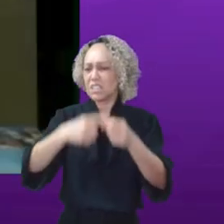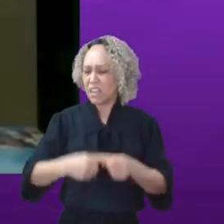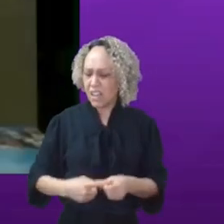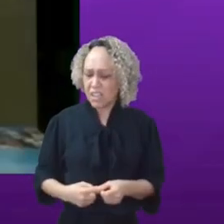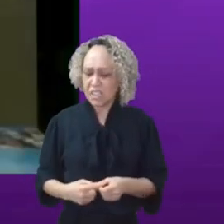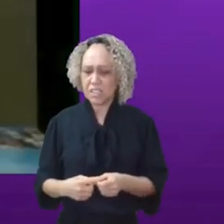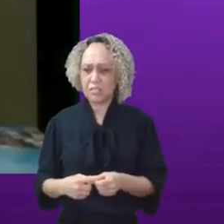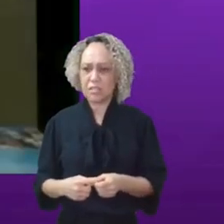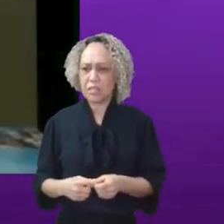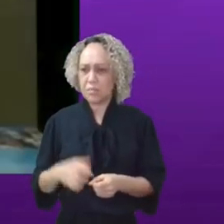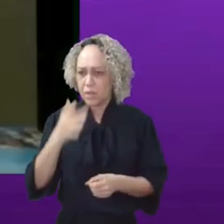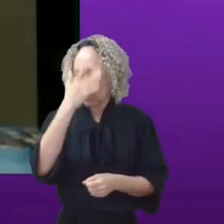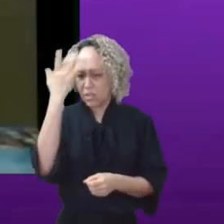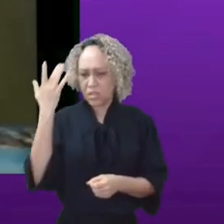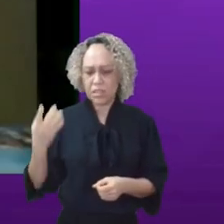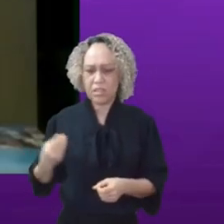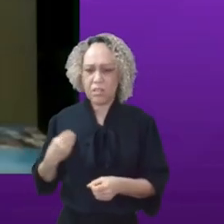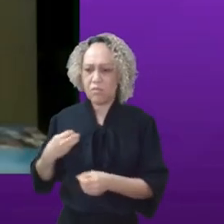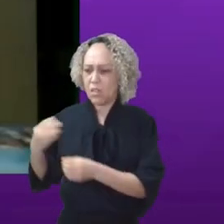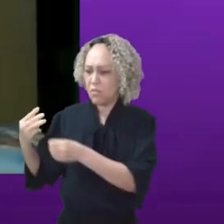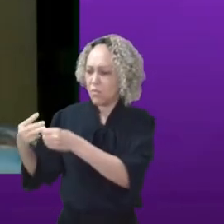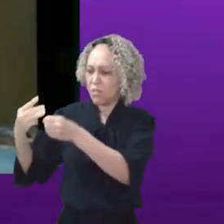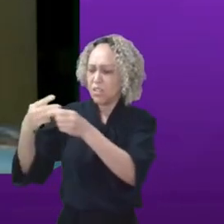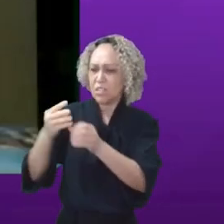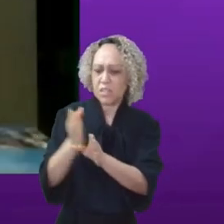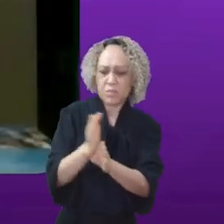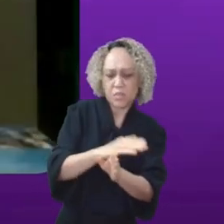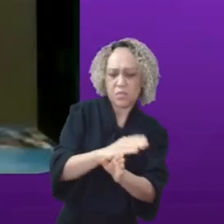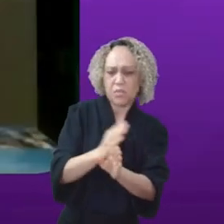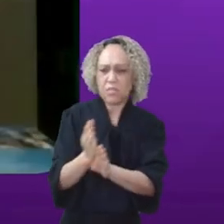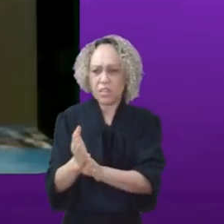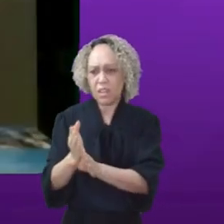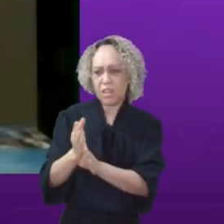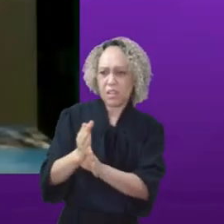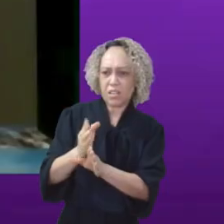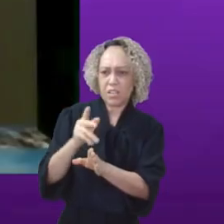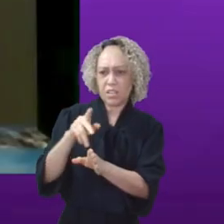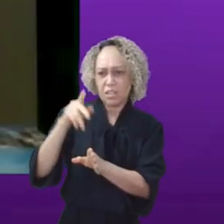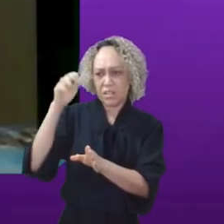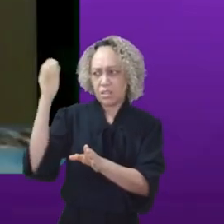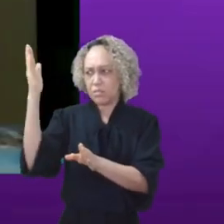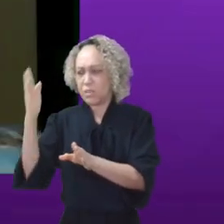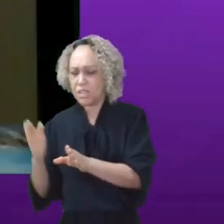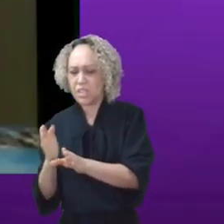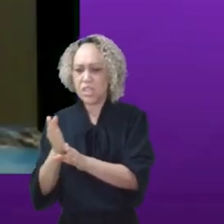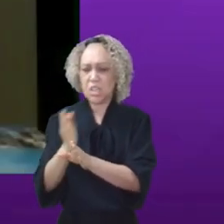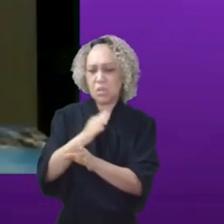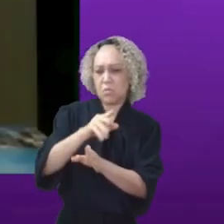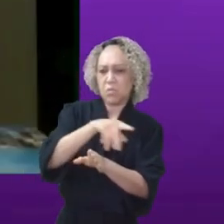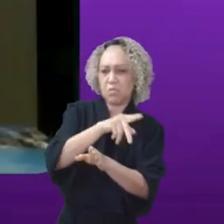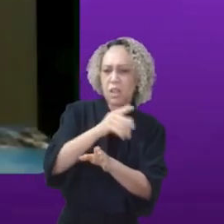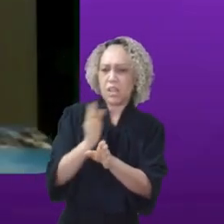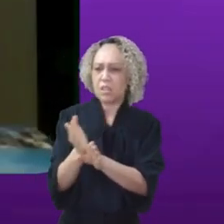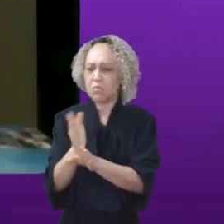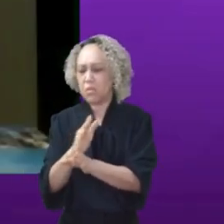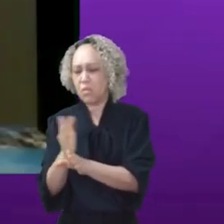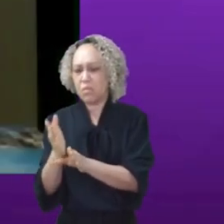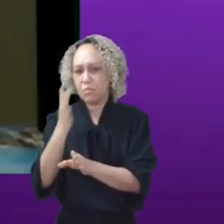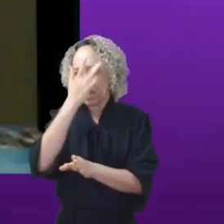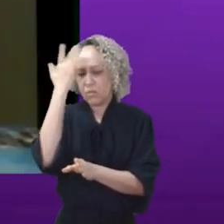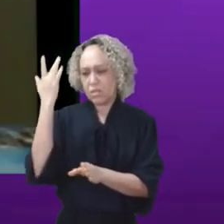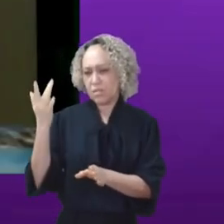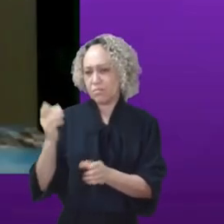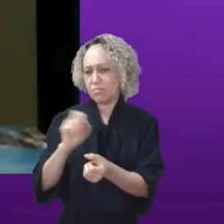as pessoas que vivem em municípios de fronteira, municípios que têm população ribeirinhas, quilombolas,